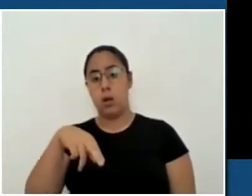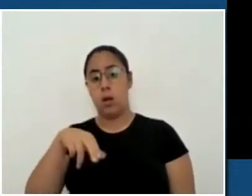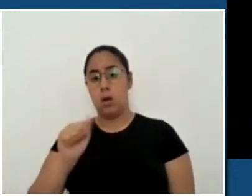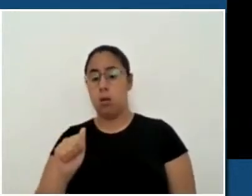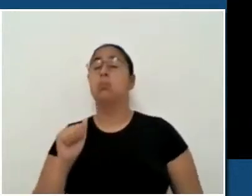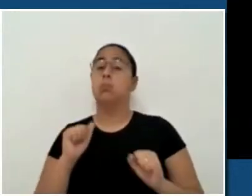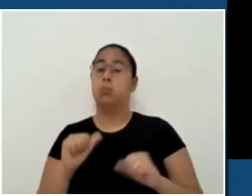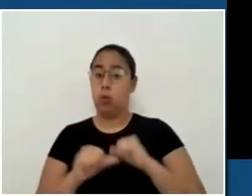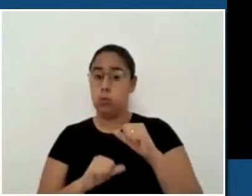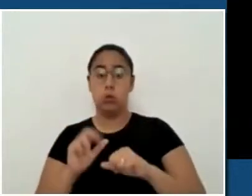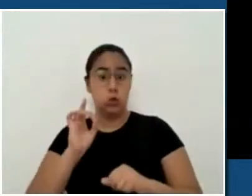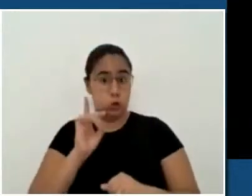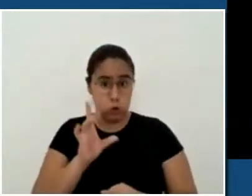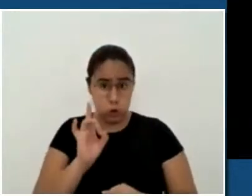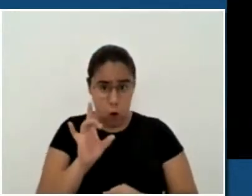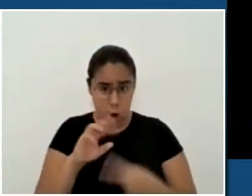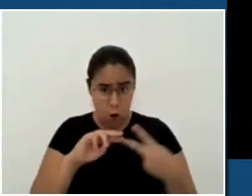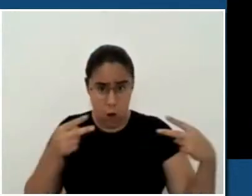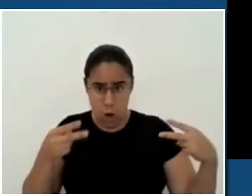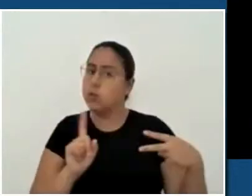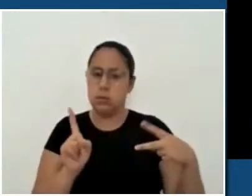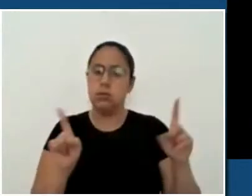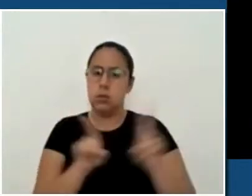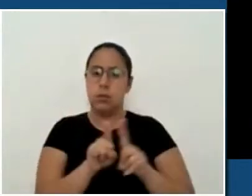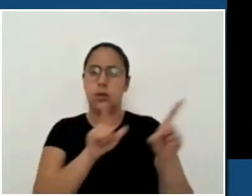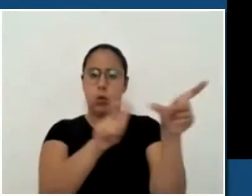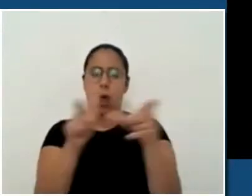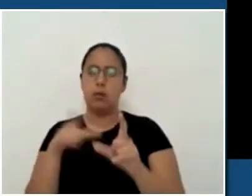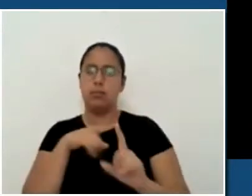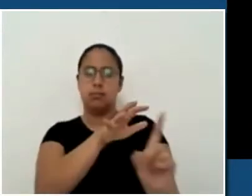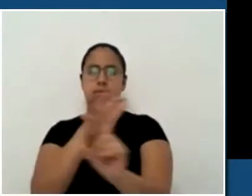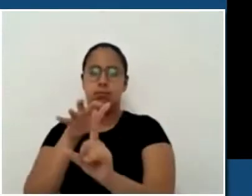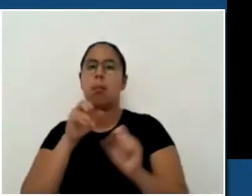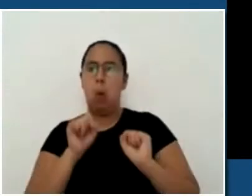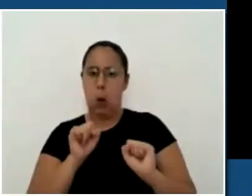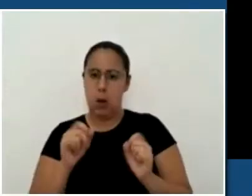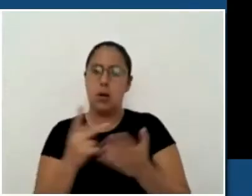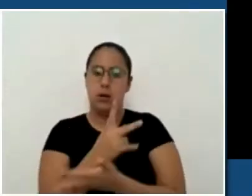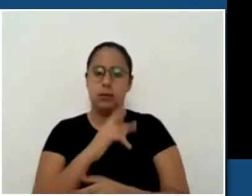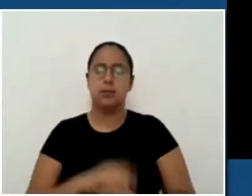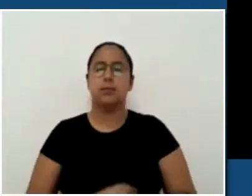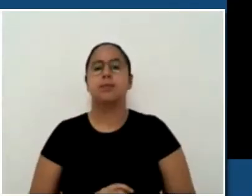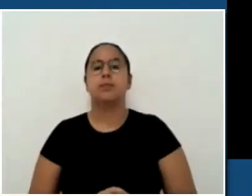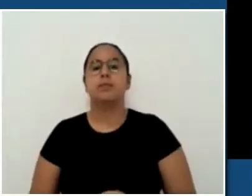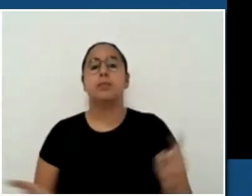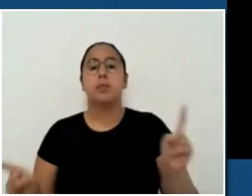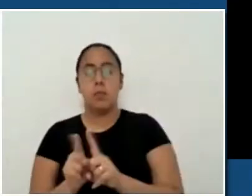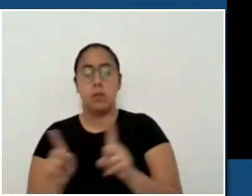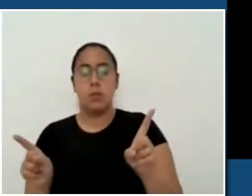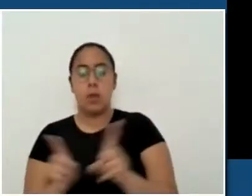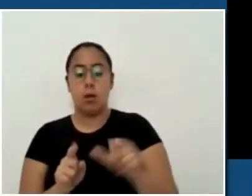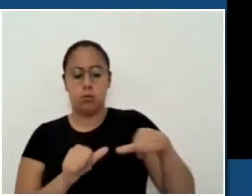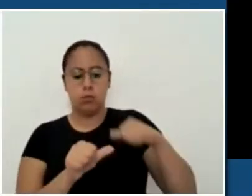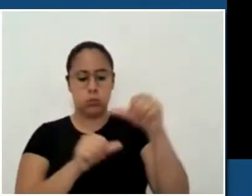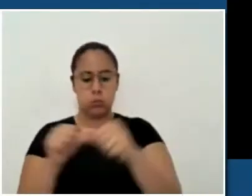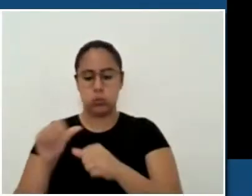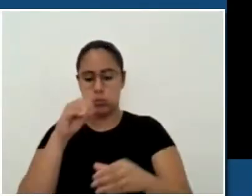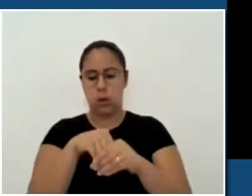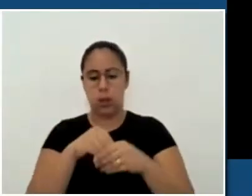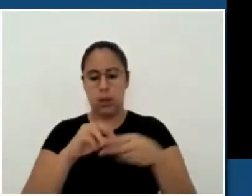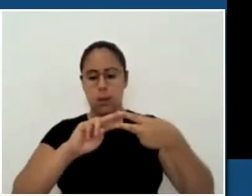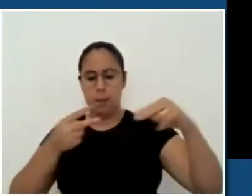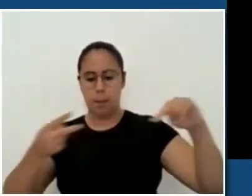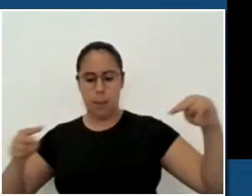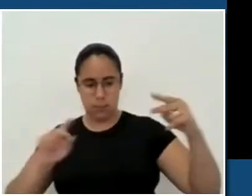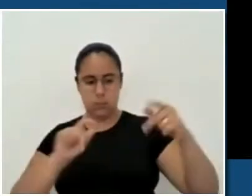ambiente também está atuando sobre esses casos. As alterações que vão acontecer, por exemplo, você tem alteração genética e ela vai